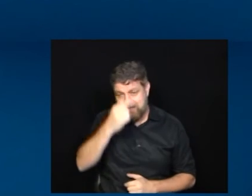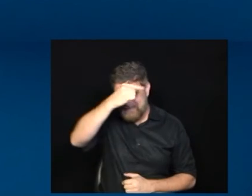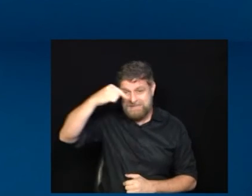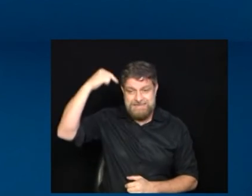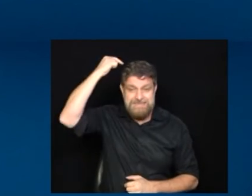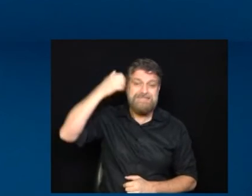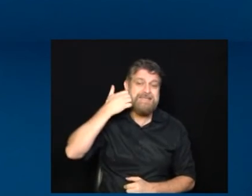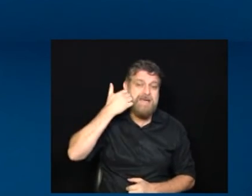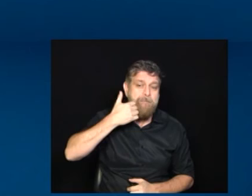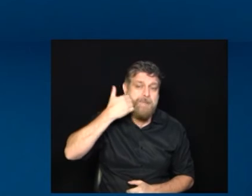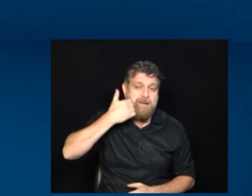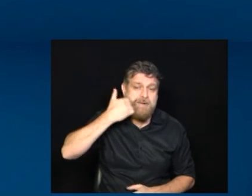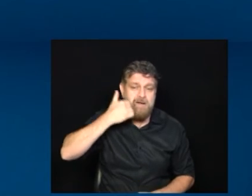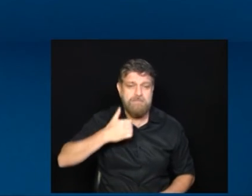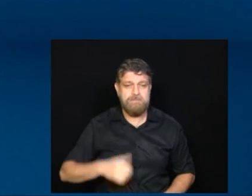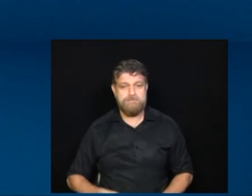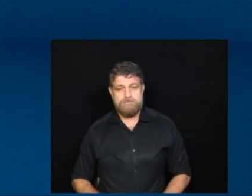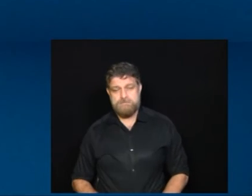Bárbara.